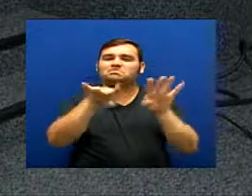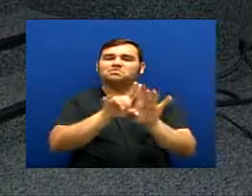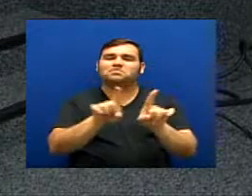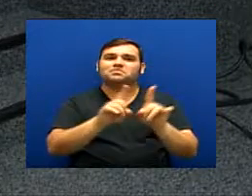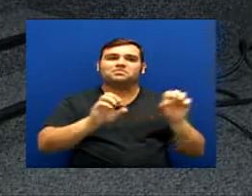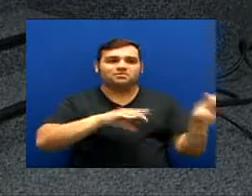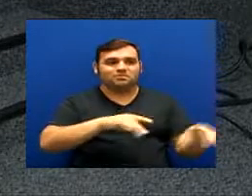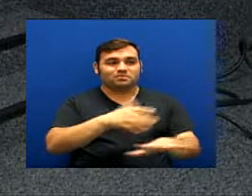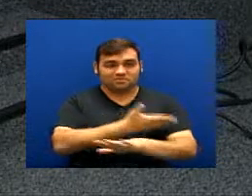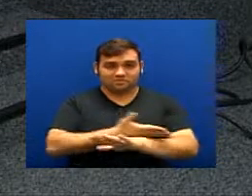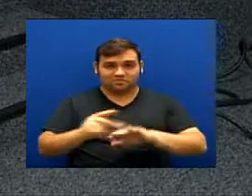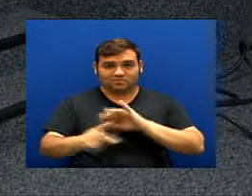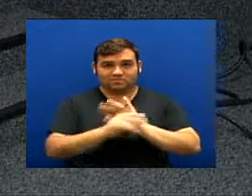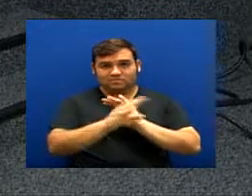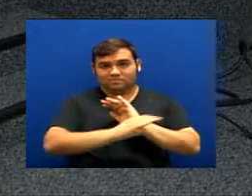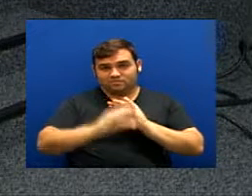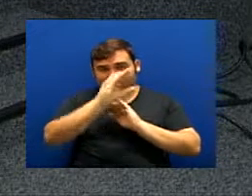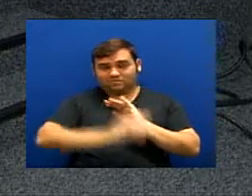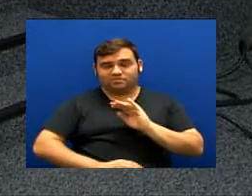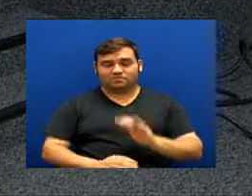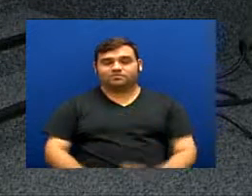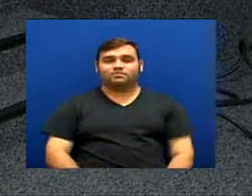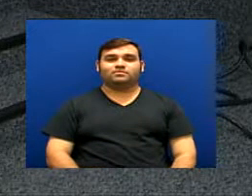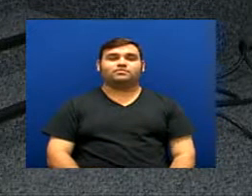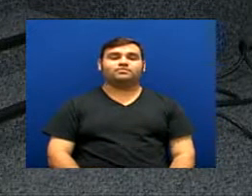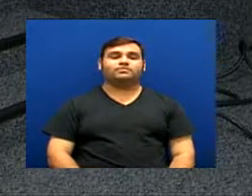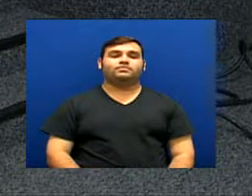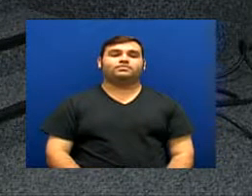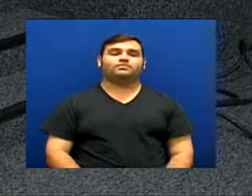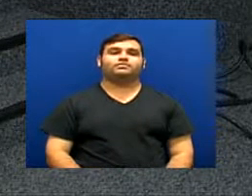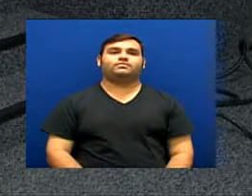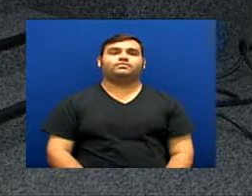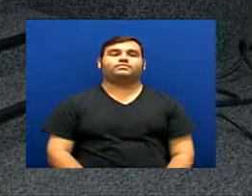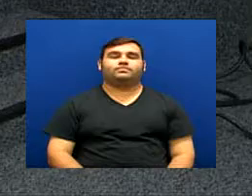ouvir o coral ali da Igreja Batista Central de Sorocaba.